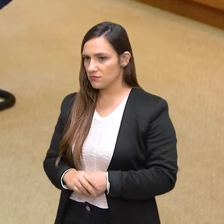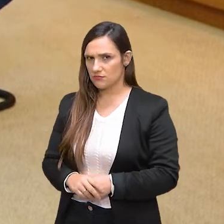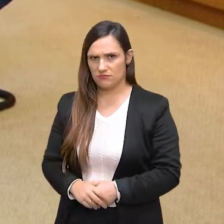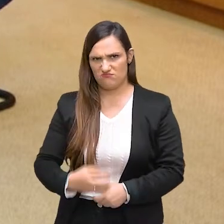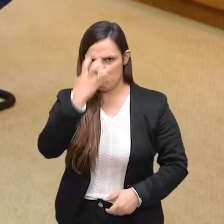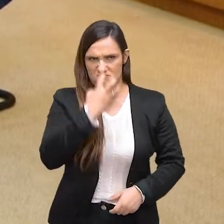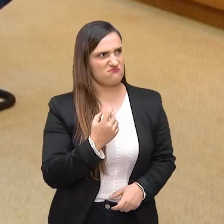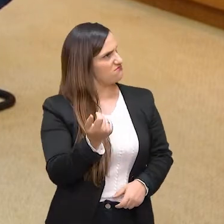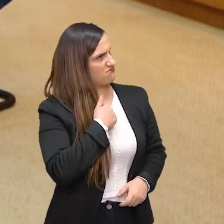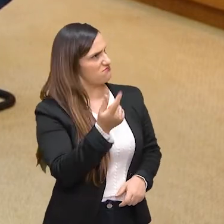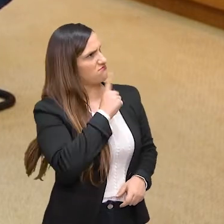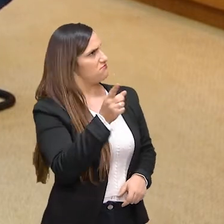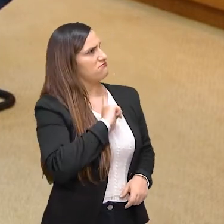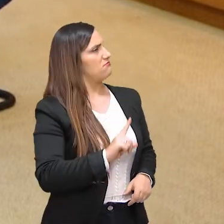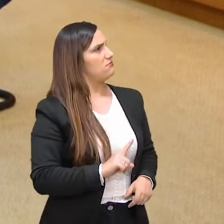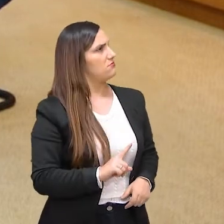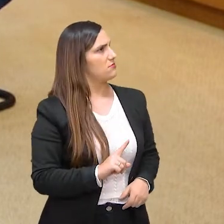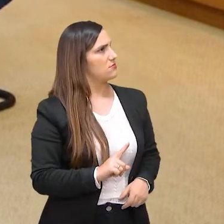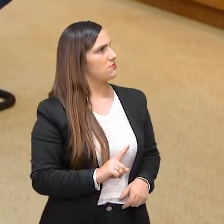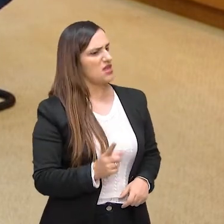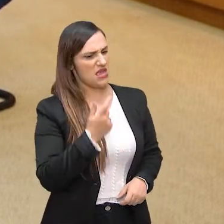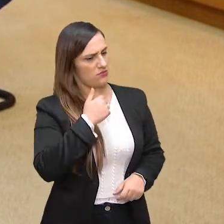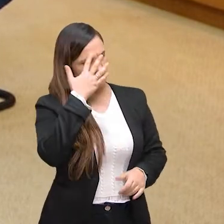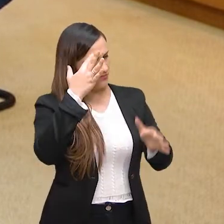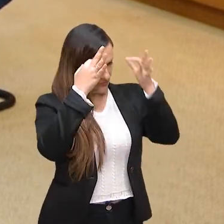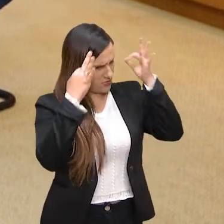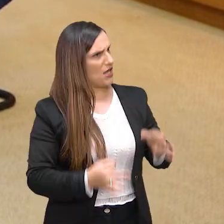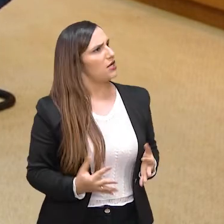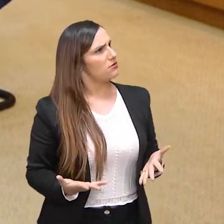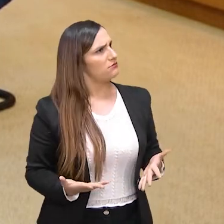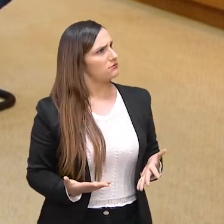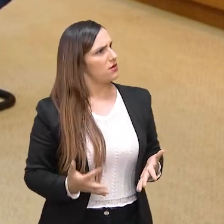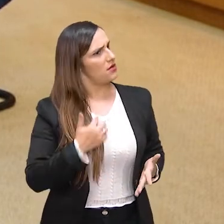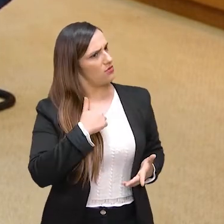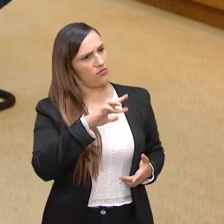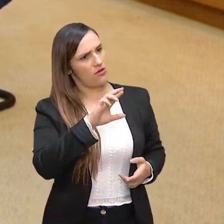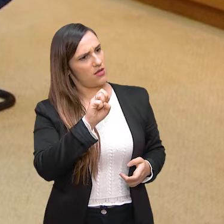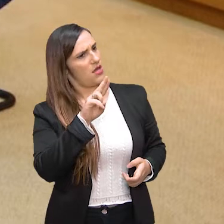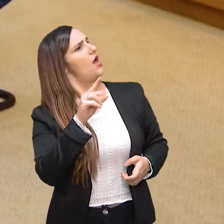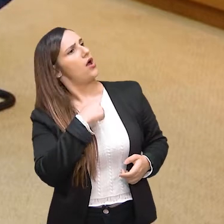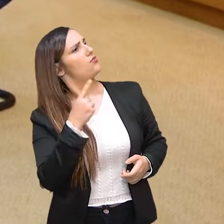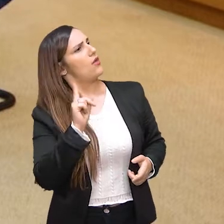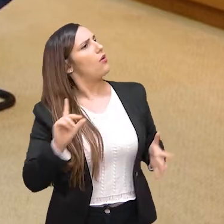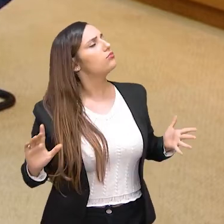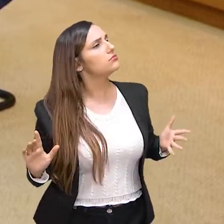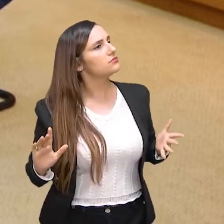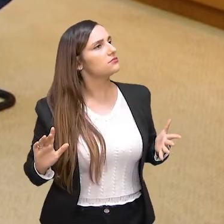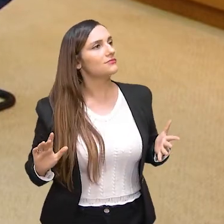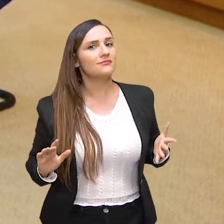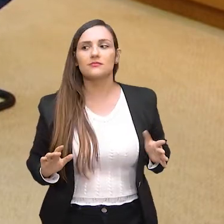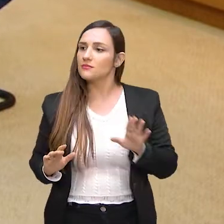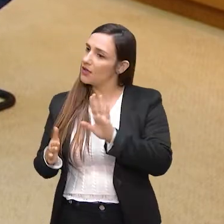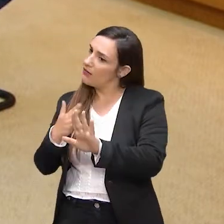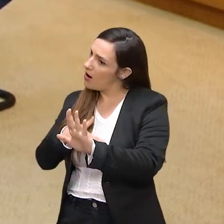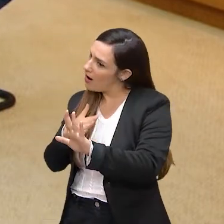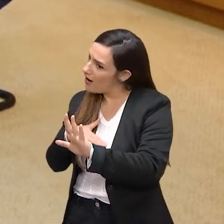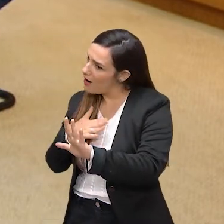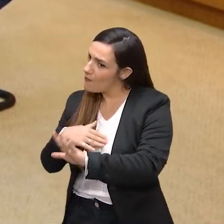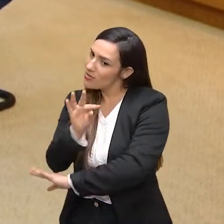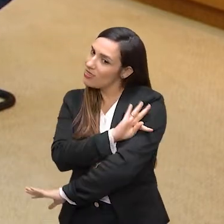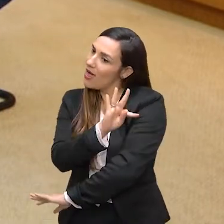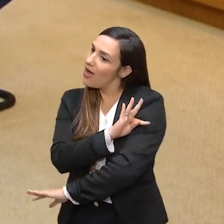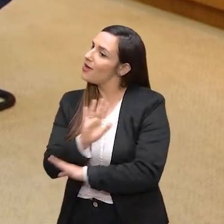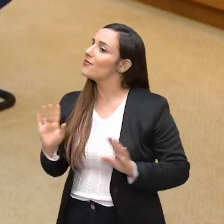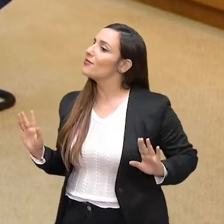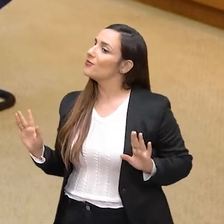dizendo, eu não sou uma pessoa honesta, né? Então, ele não entende que é uma expressão técnica, mas isso tem muito a